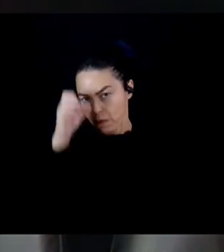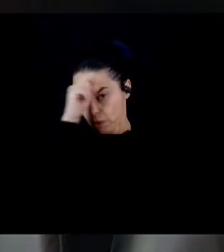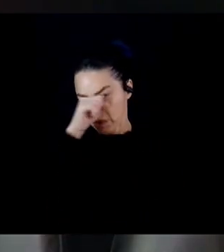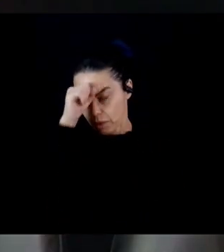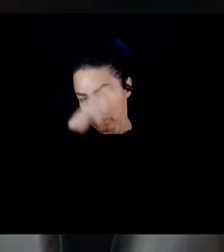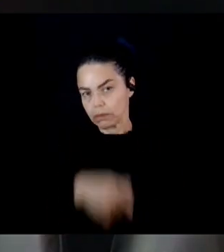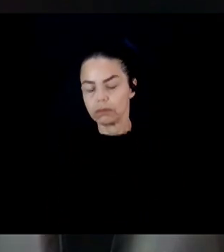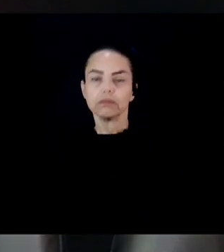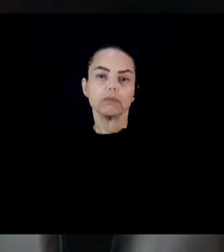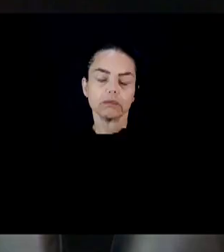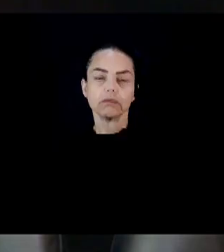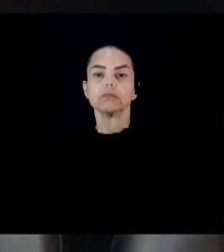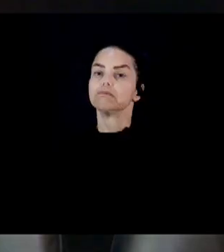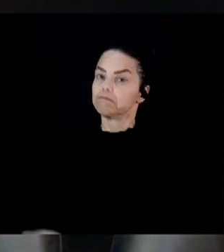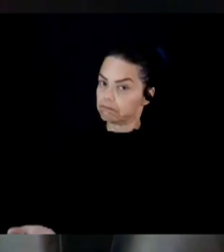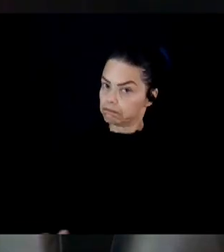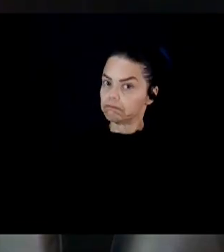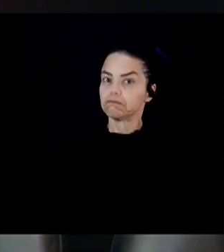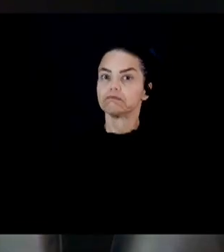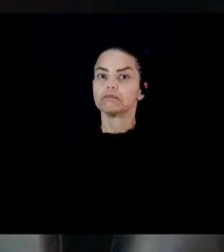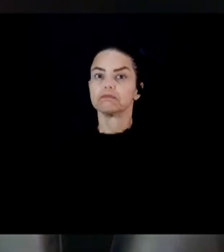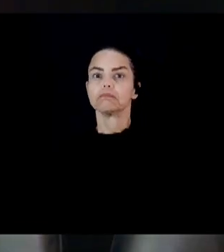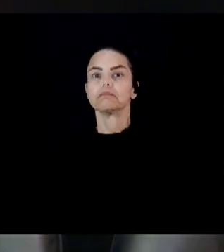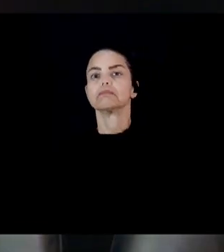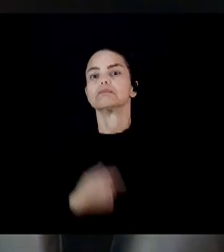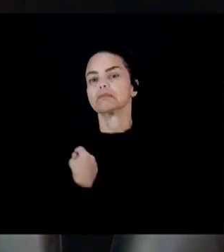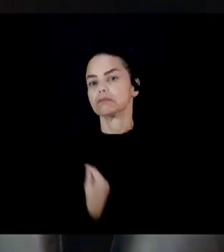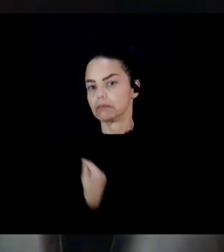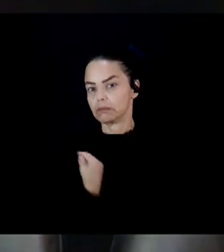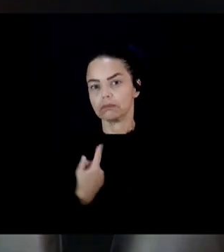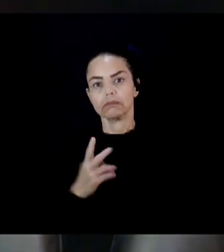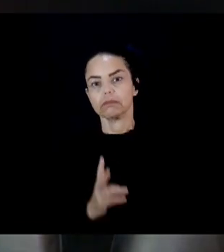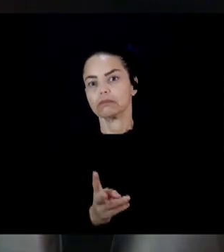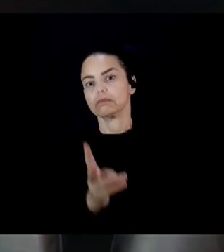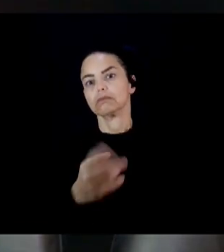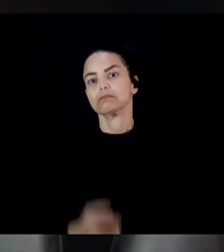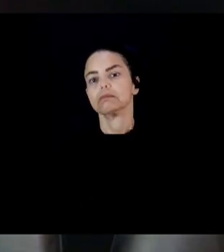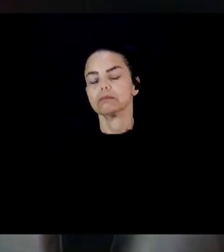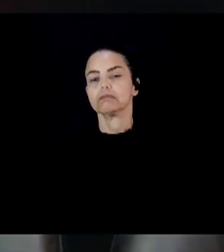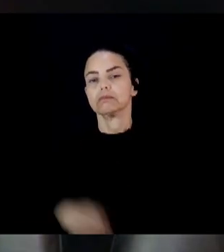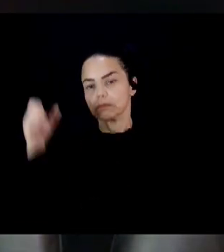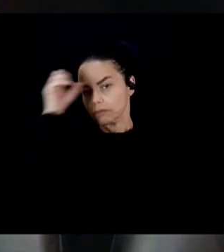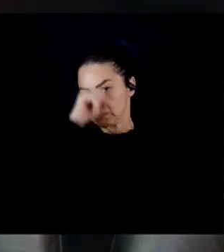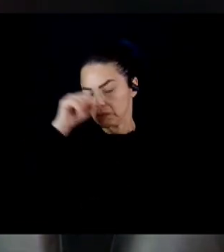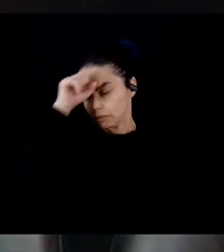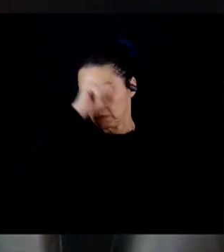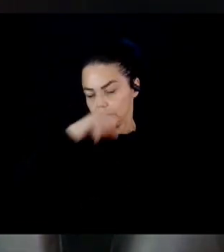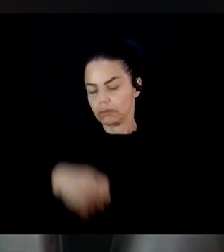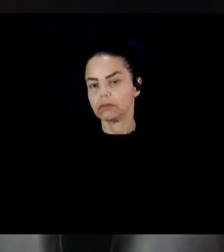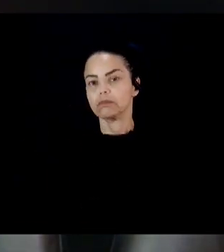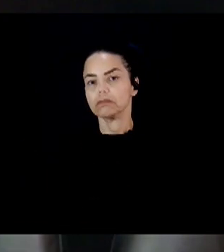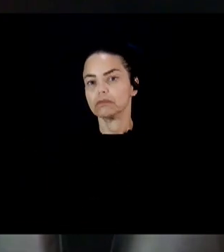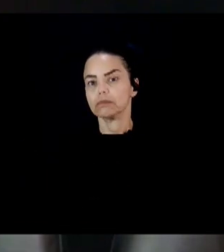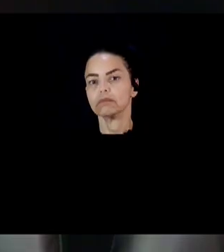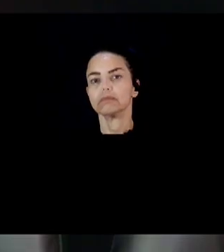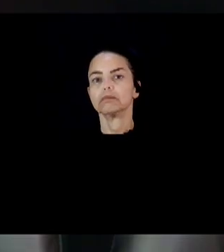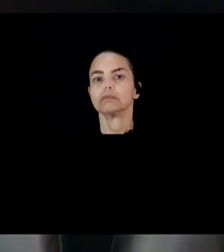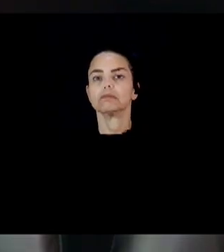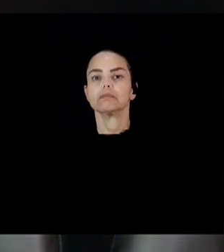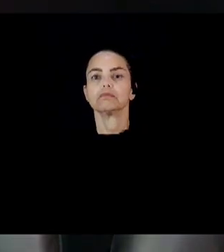plasticidade cerebral, né? Então, a vida toda nós vamos estar aprendendo, e para criar